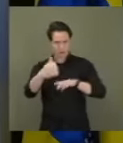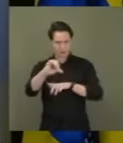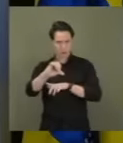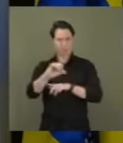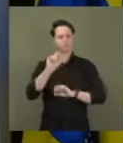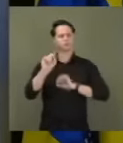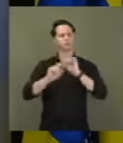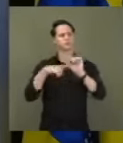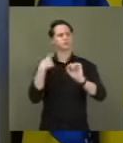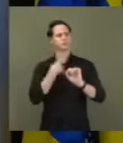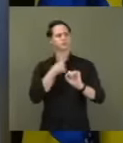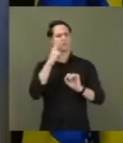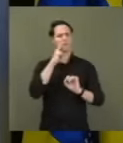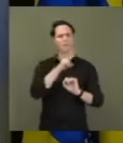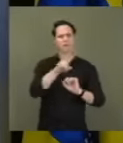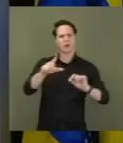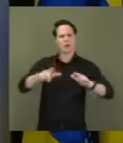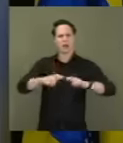por parte